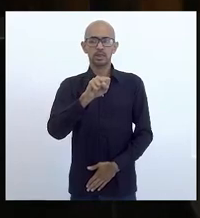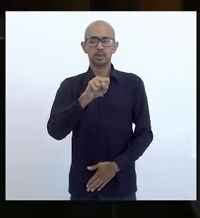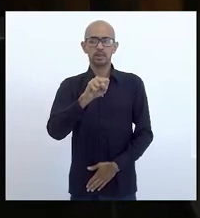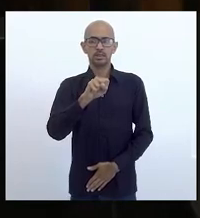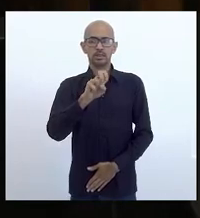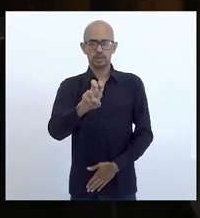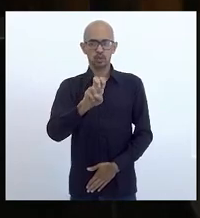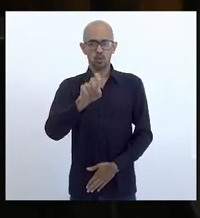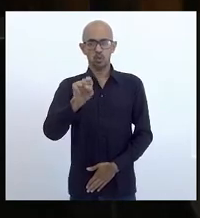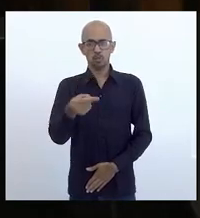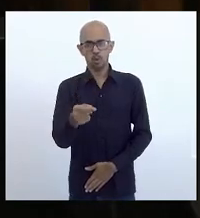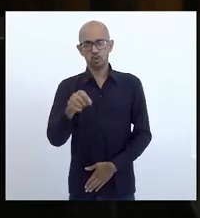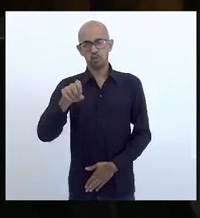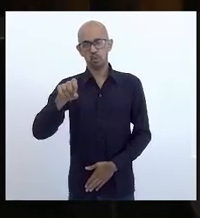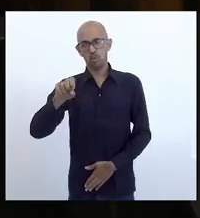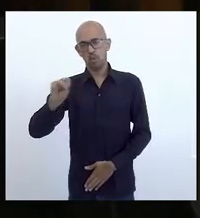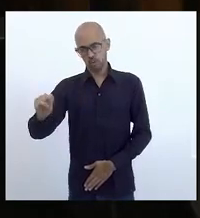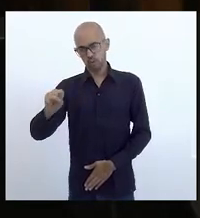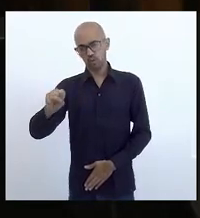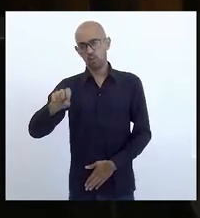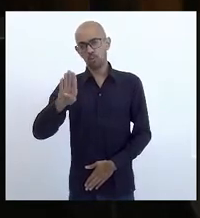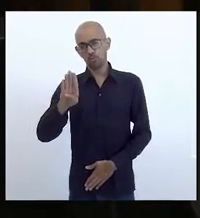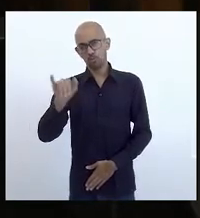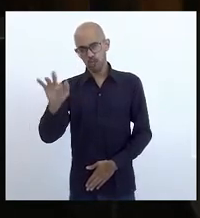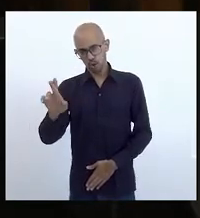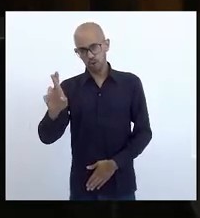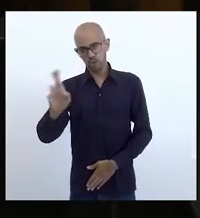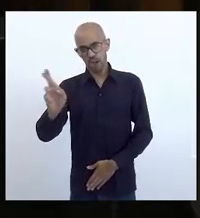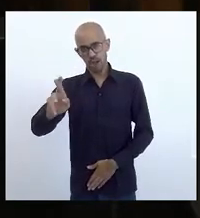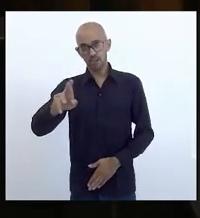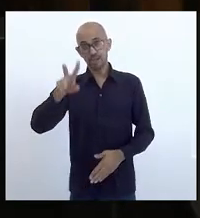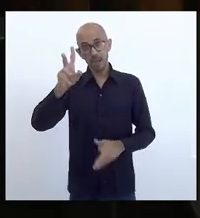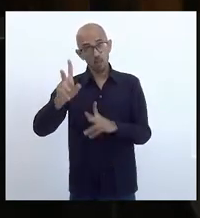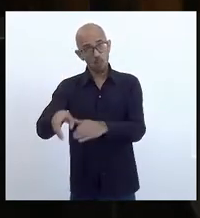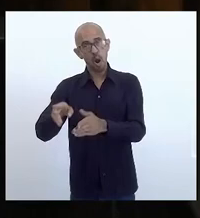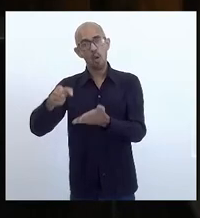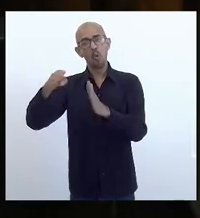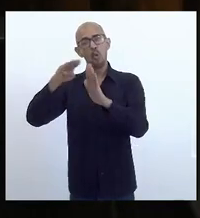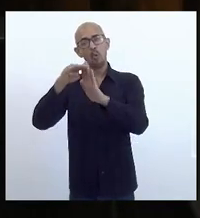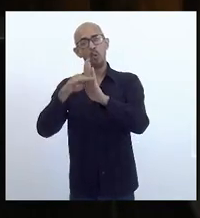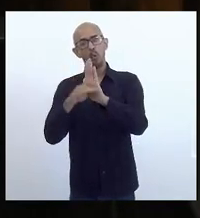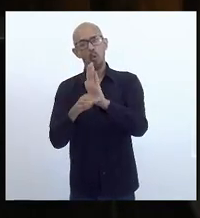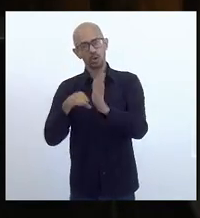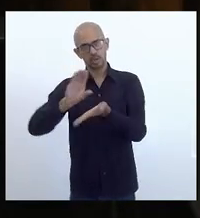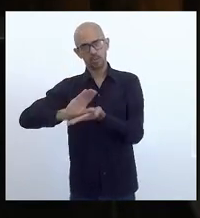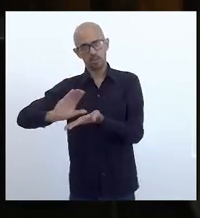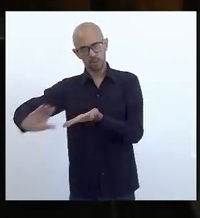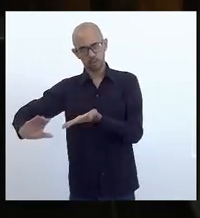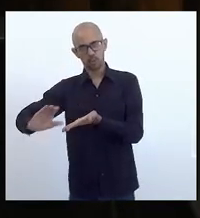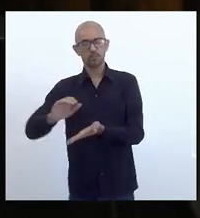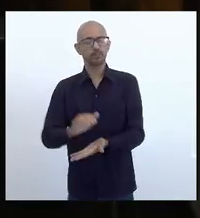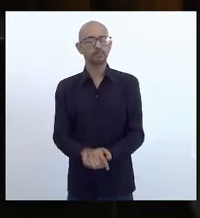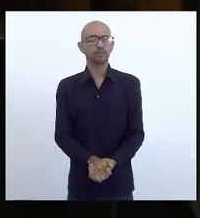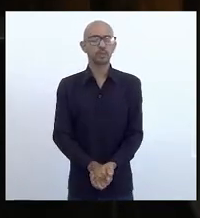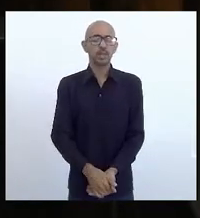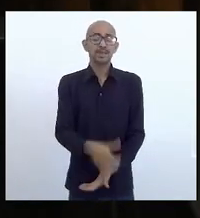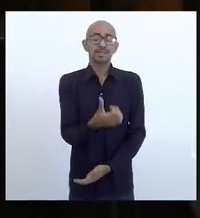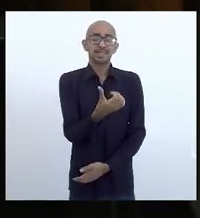85,8 bilhões. Desses 85,8 bilhões,